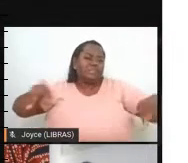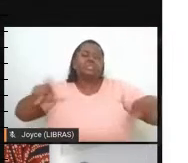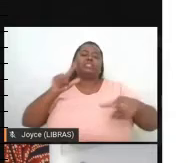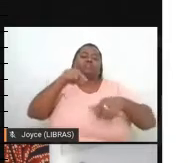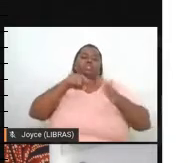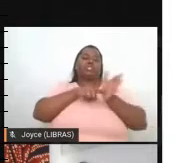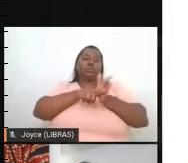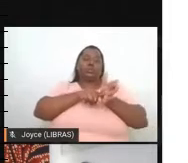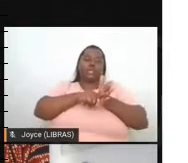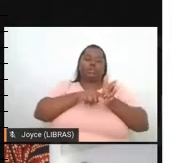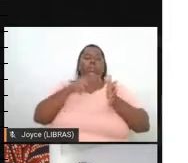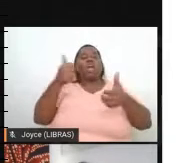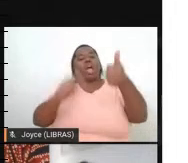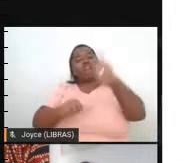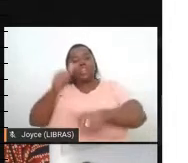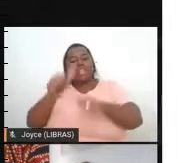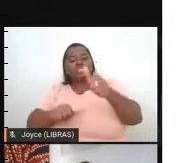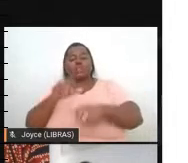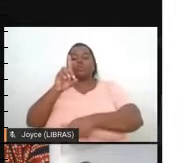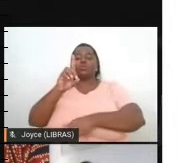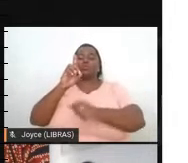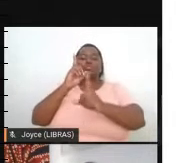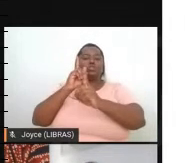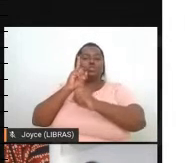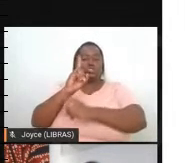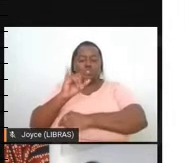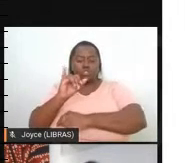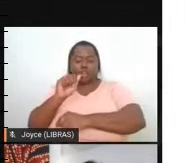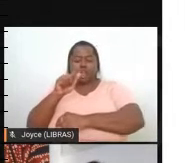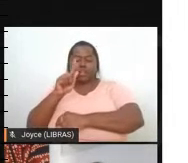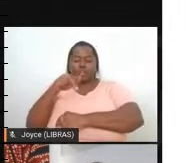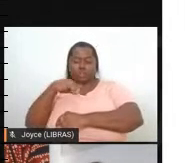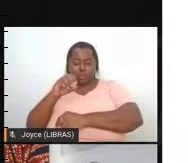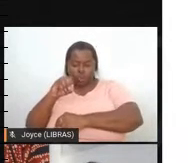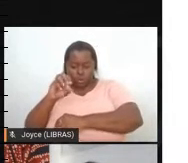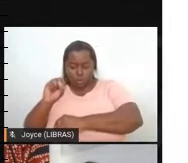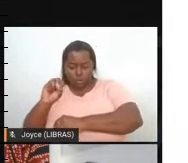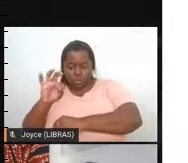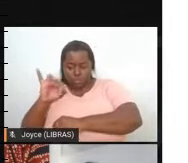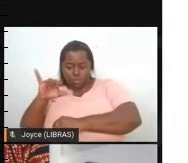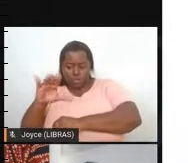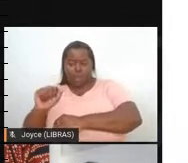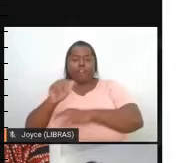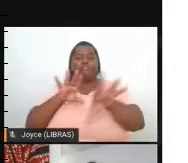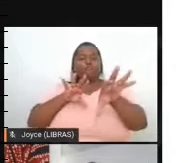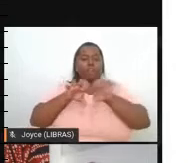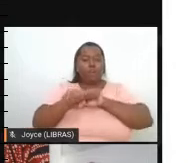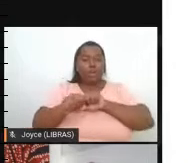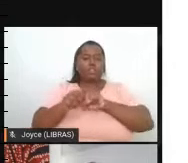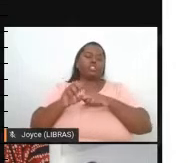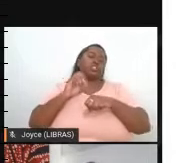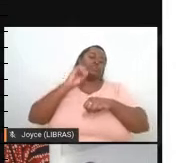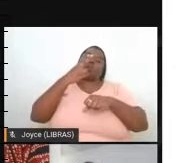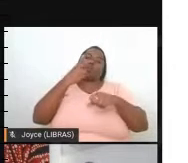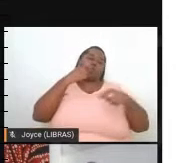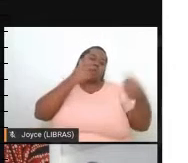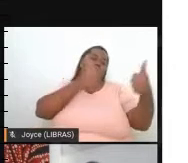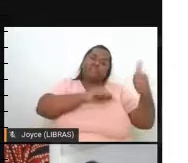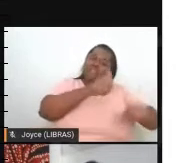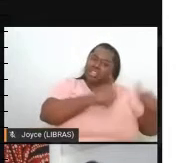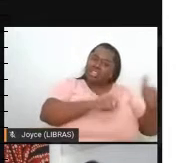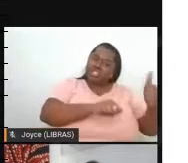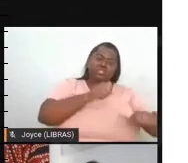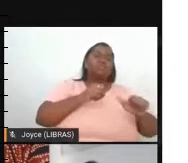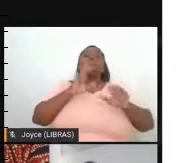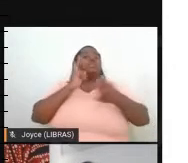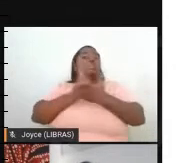avaliação diagnóstica, formativa ou somativa. Depende do objetivo daquela avaliação que eu queira, tá? Sempre priorizando a